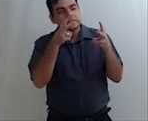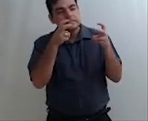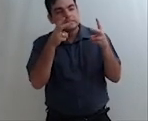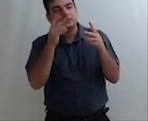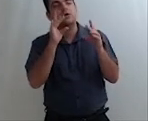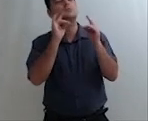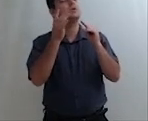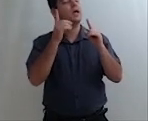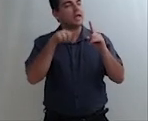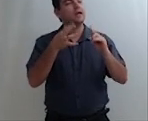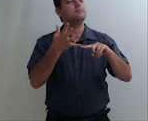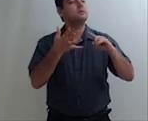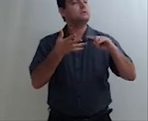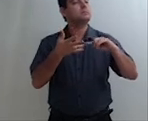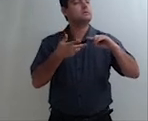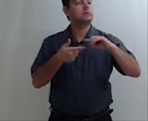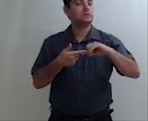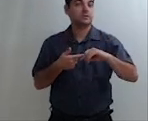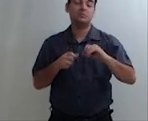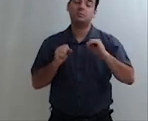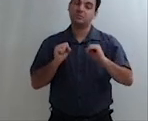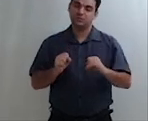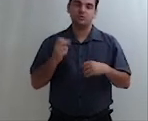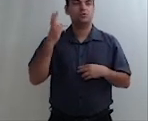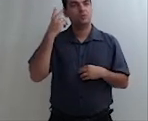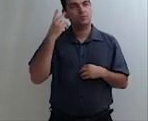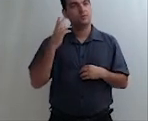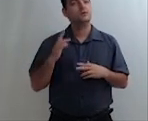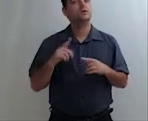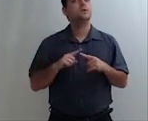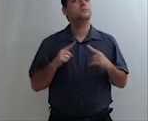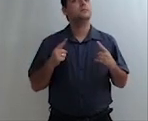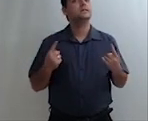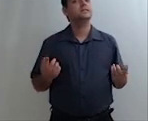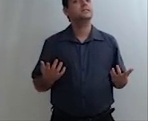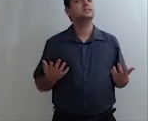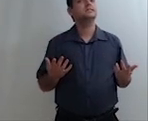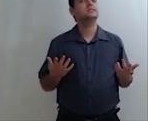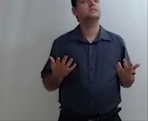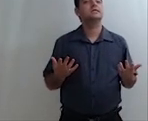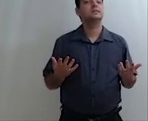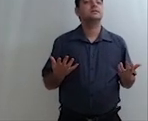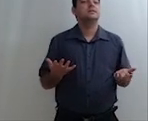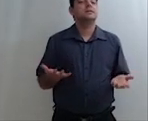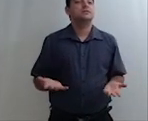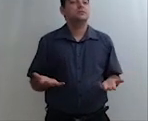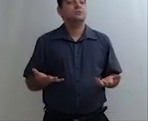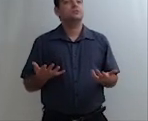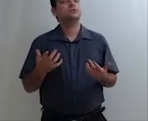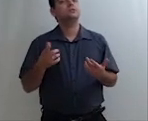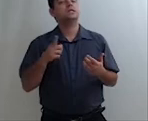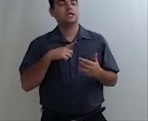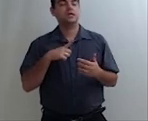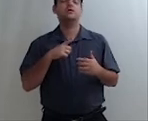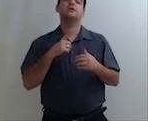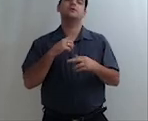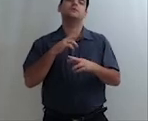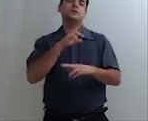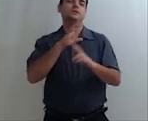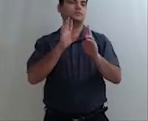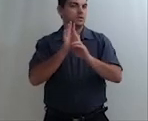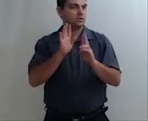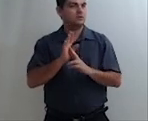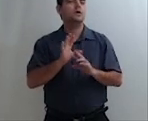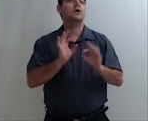e sem indecisões o que disto se afasta reduz não somente o respeito à forma mas a própria